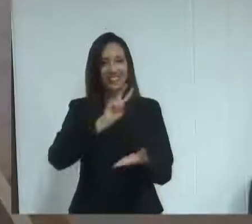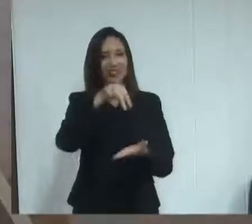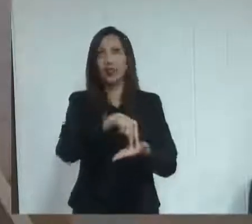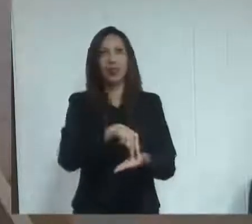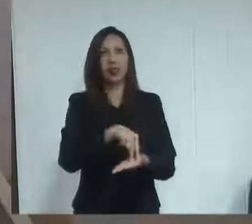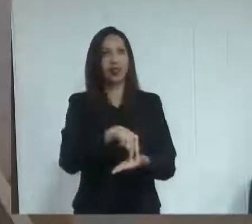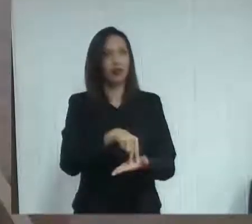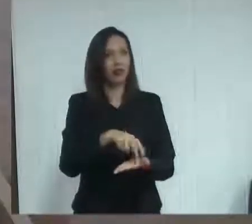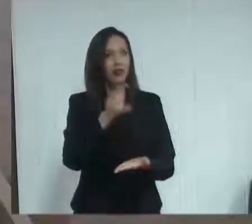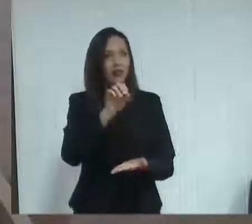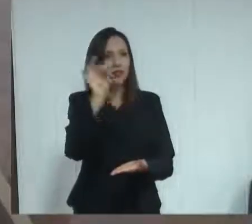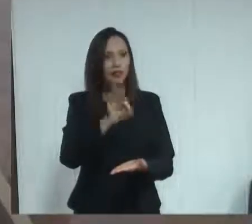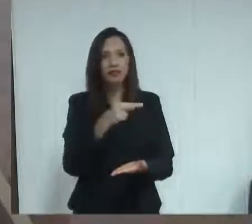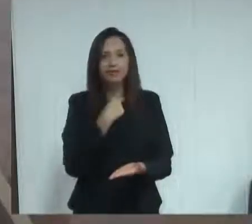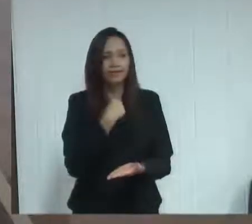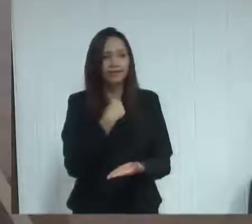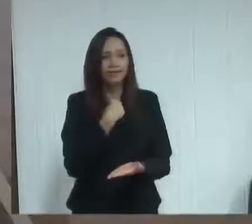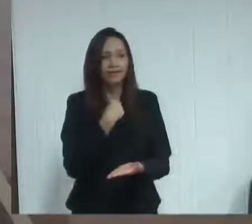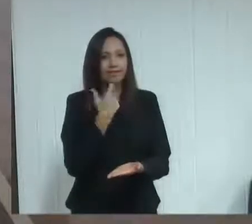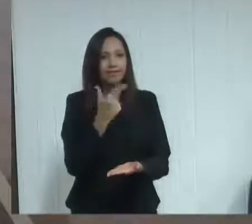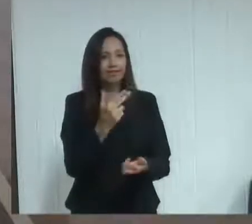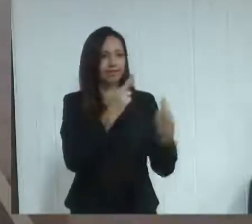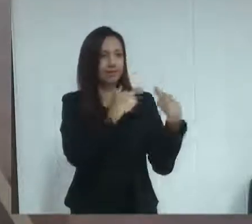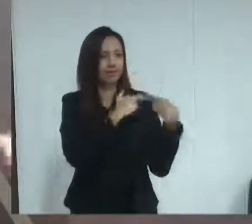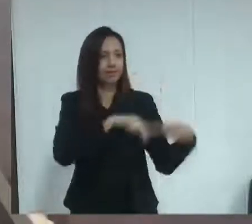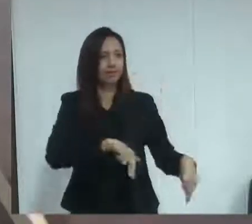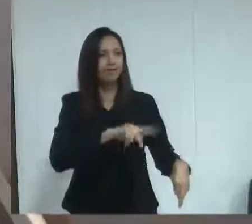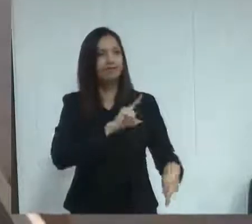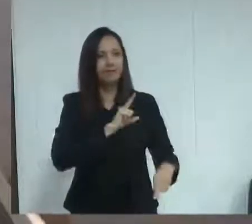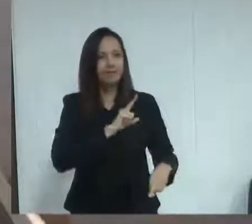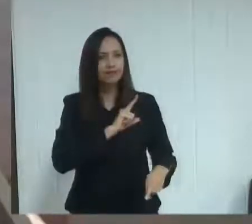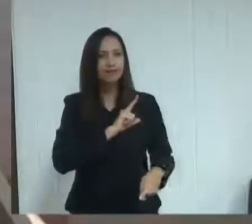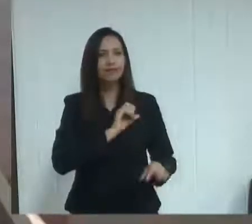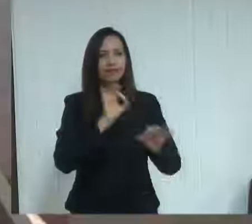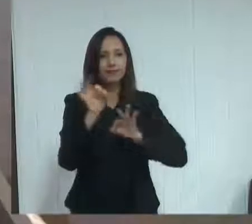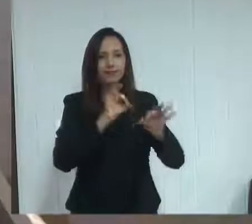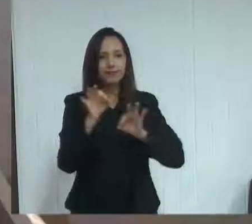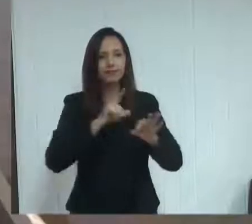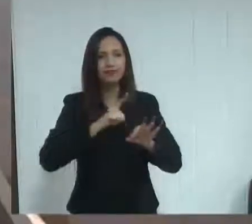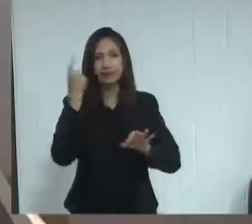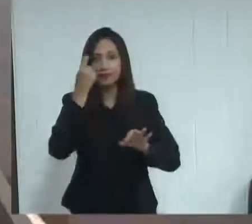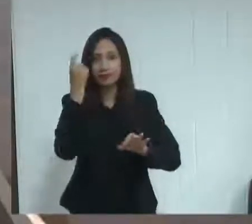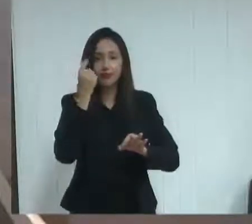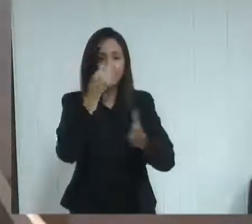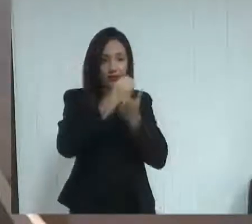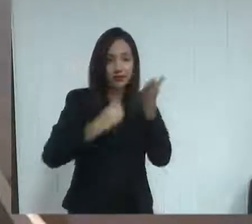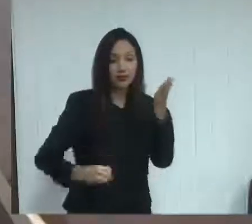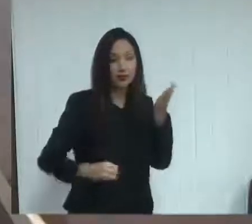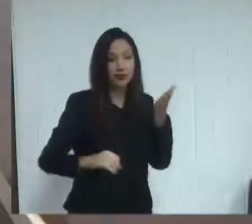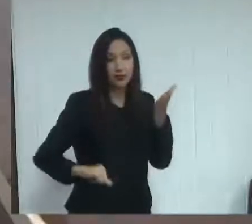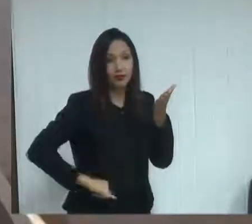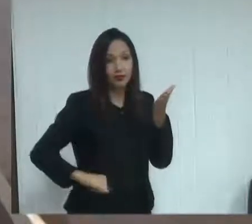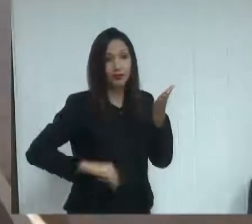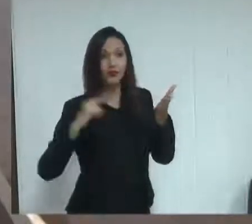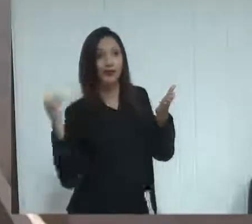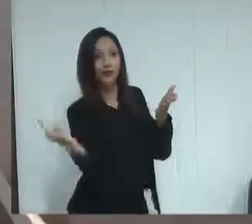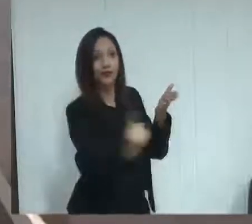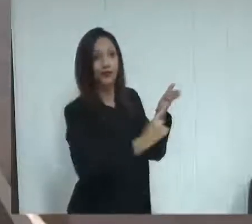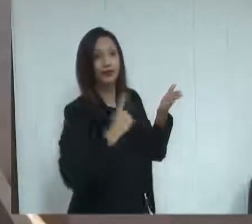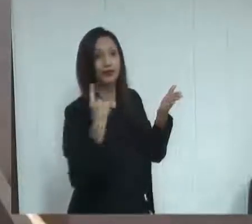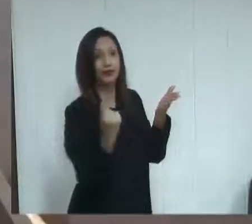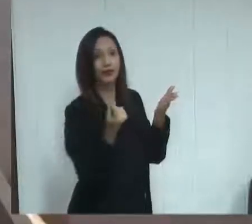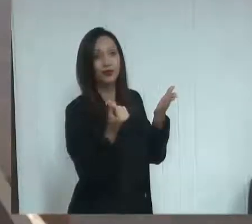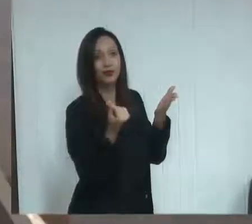não, 50% não posso. E é irresponsável aquele que der os 50%. Por quê? Porque não está preocupado com o orçamento. Porque quem vai sofrer as consequências são todos depois.